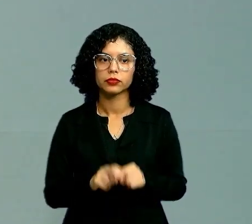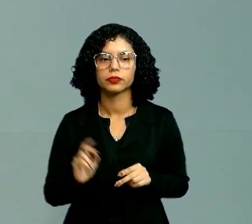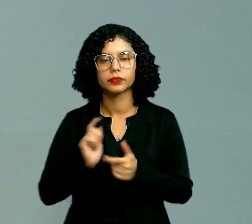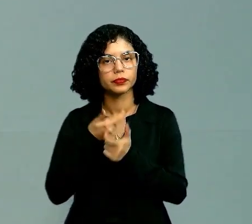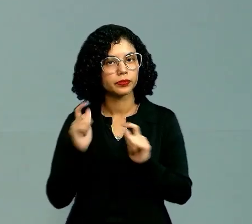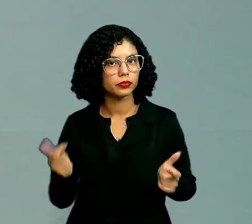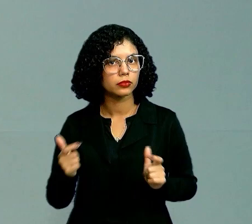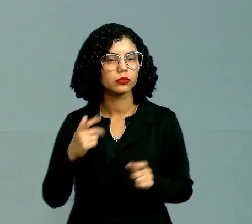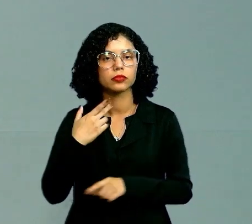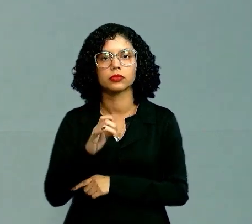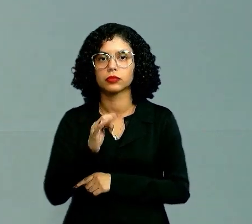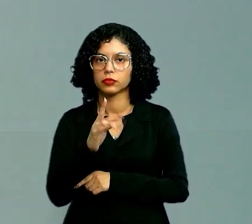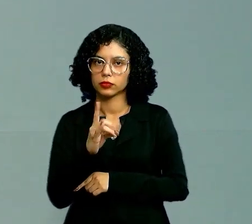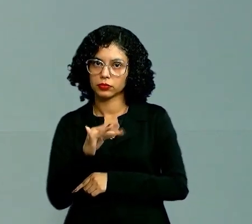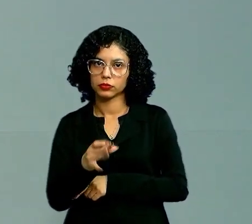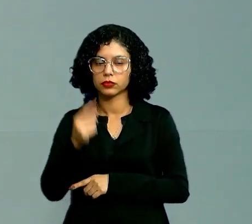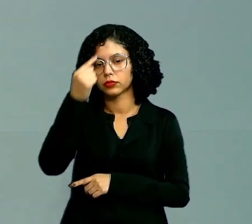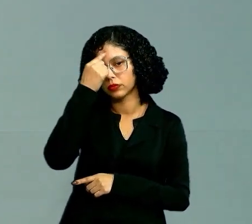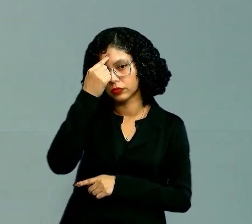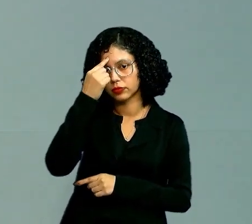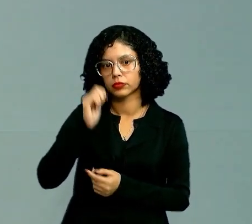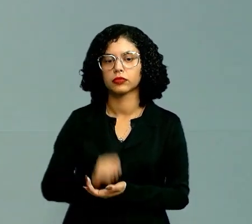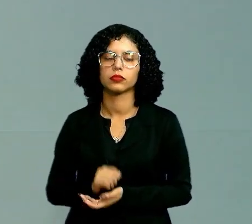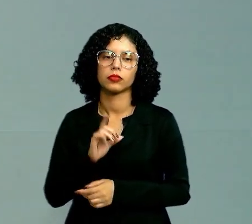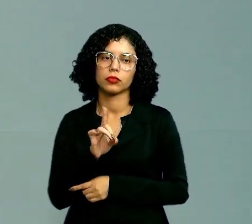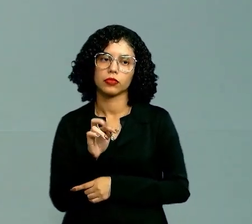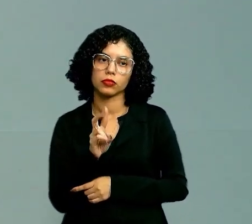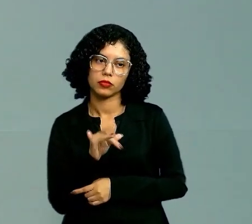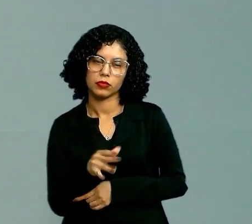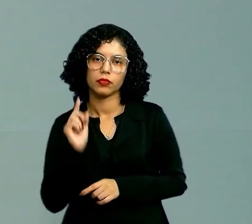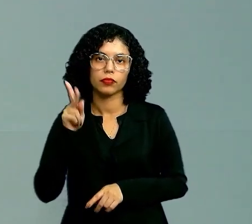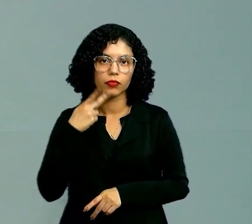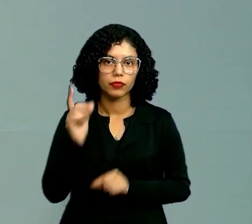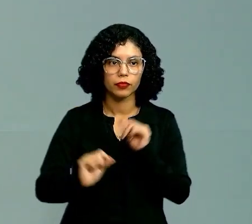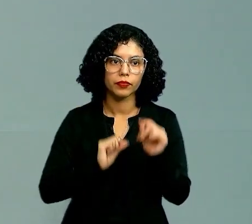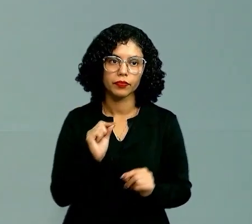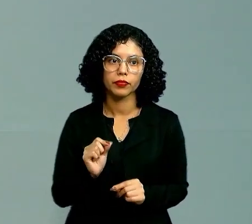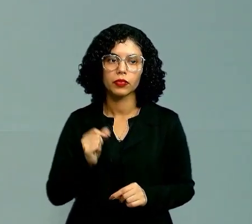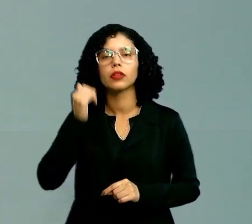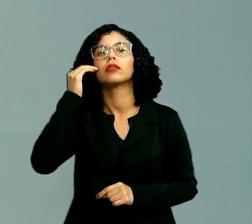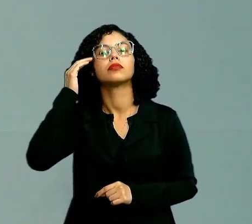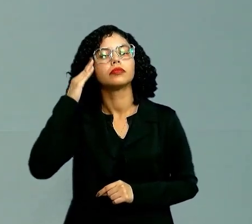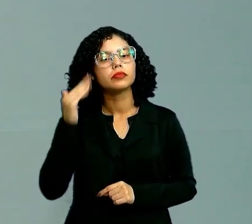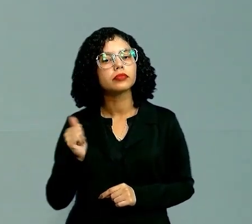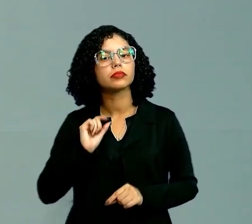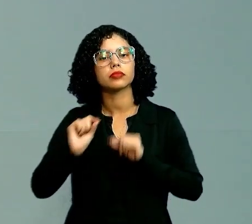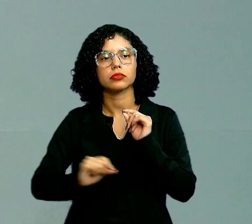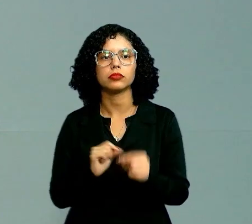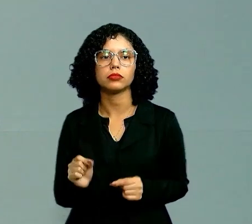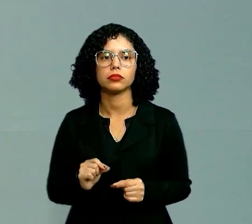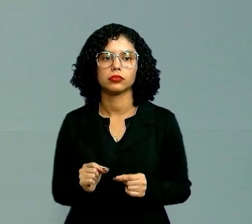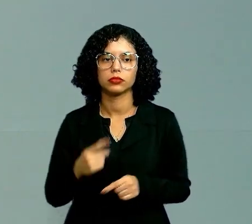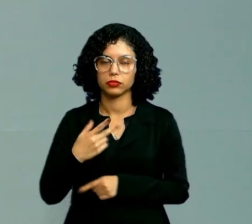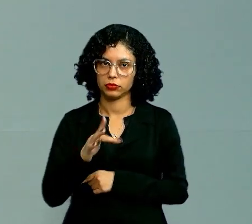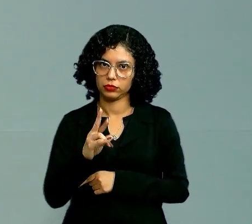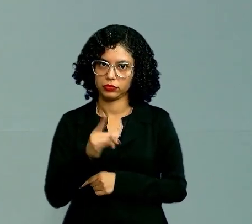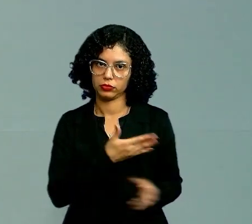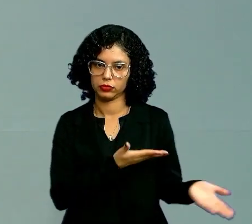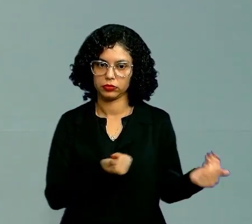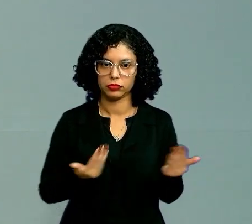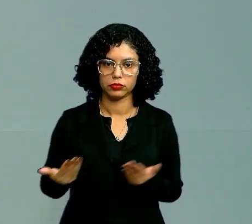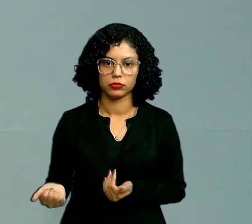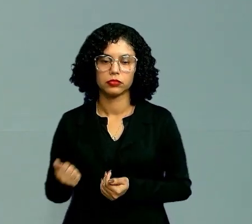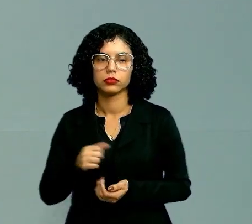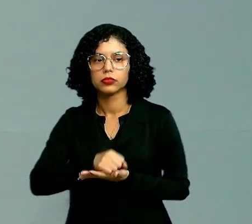um dos grandes expoentes desse pensamento que era o Dió de Sinope ele dizia que a sabedoria ela serve de freio pro jovem